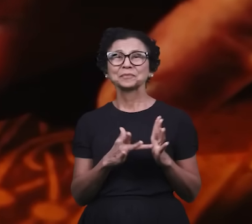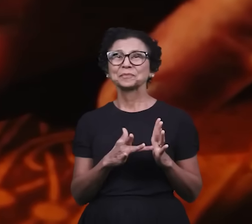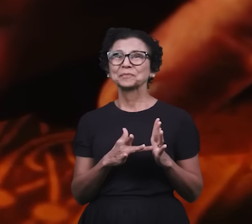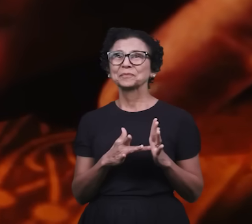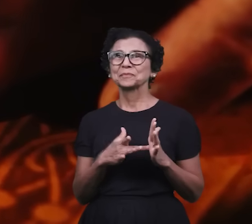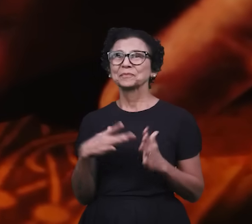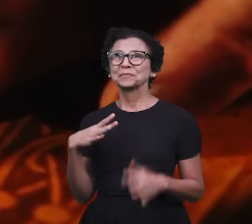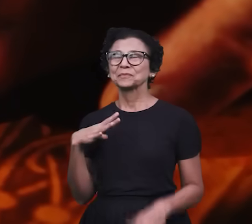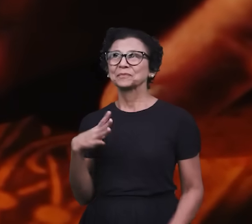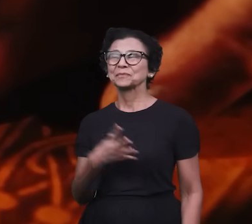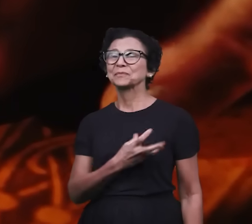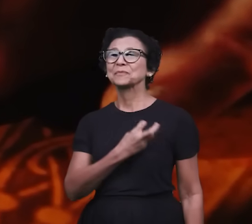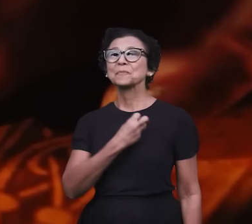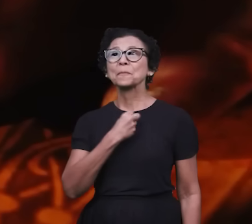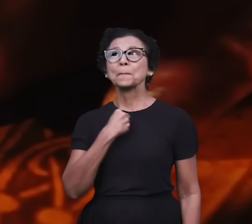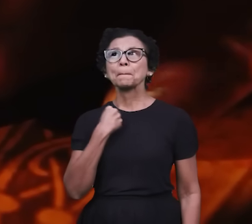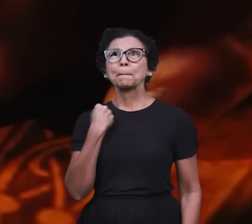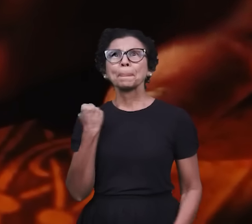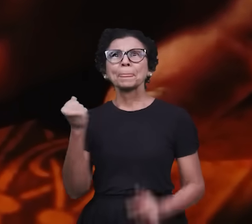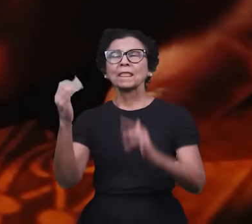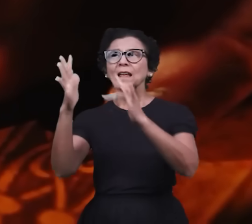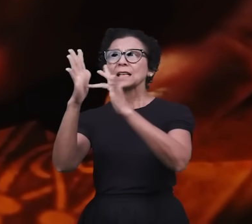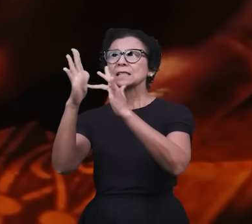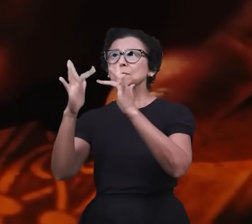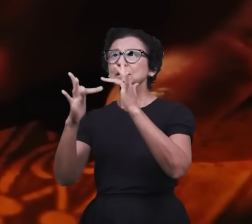e receba a